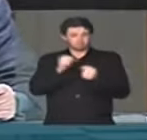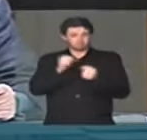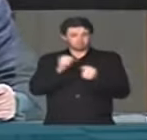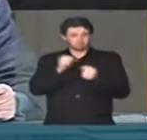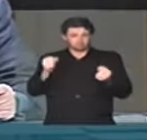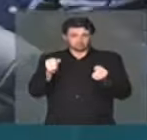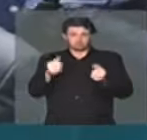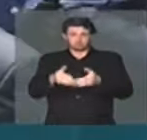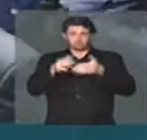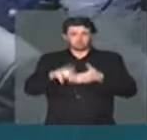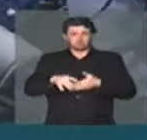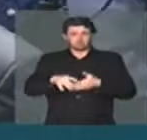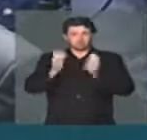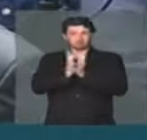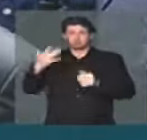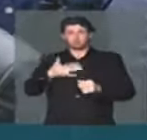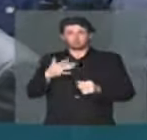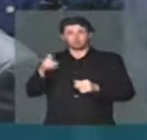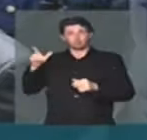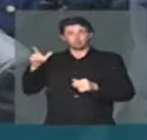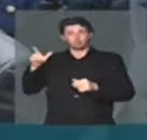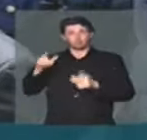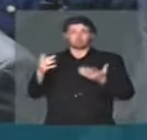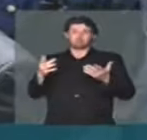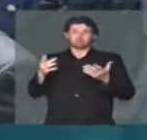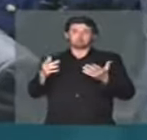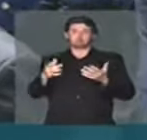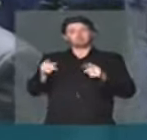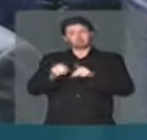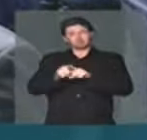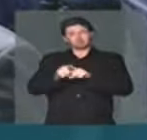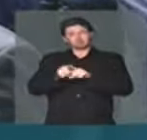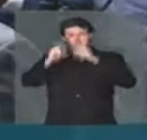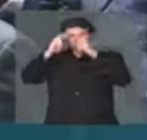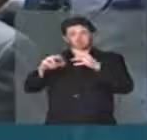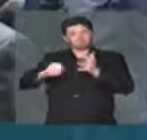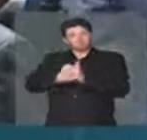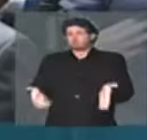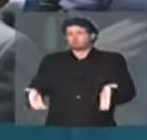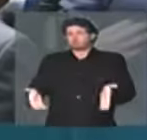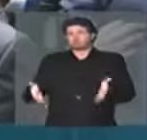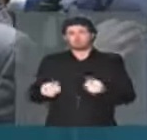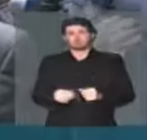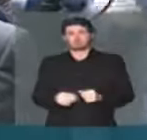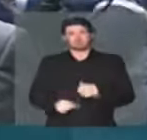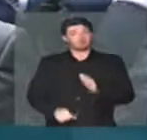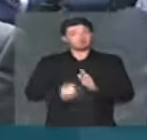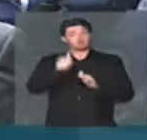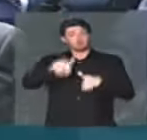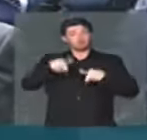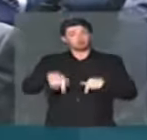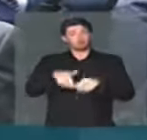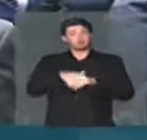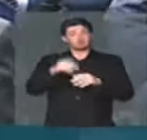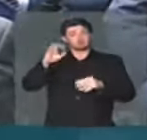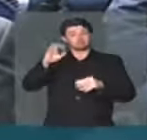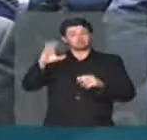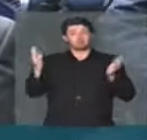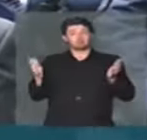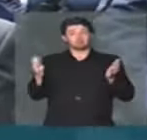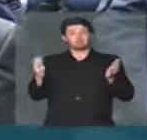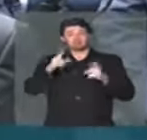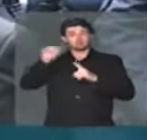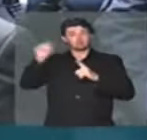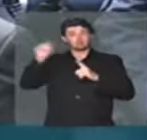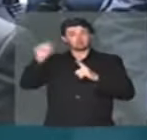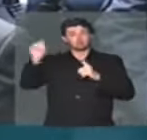não for possível, eu vou pedir ao líder do meu partido e outros líderes, em consideração até aqueles que esperaram, que vão obstruir a primeira votação da PEC, para